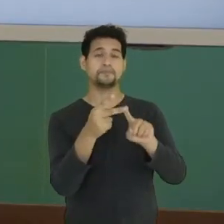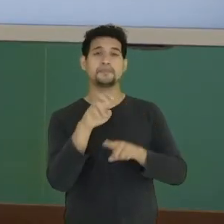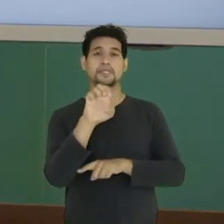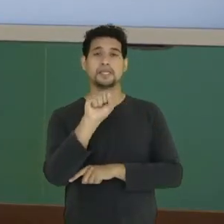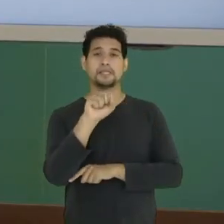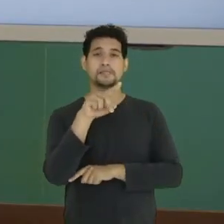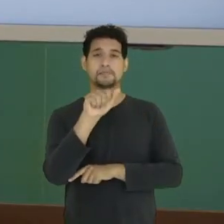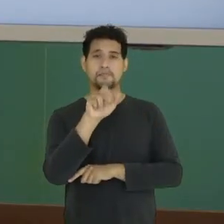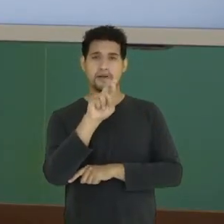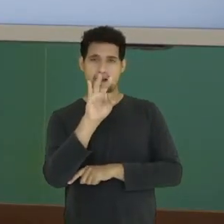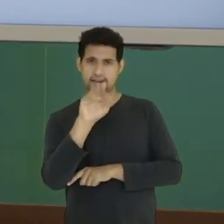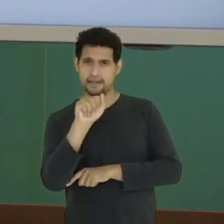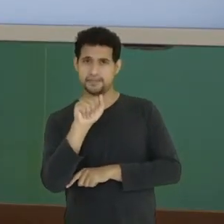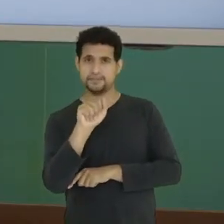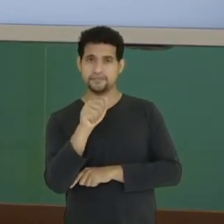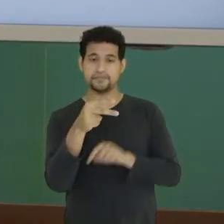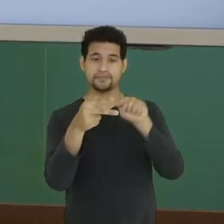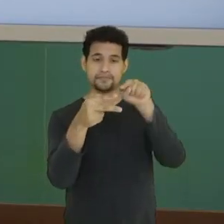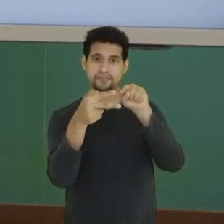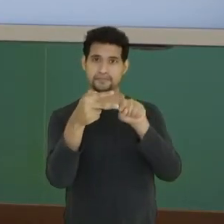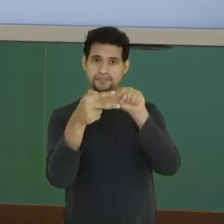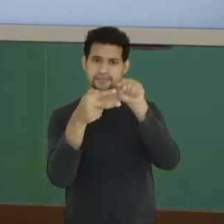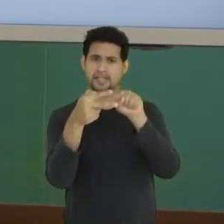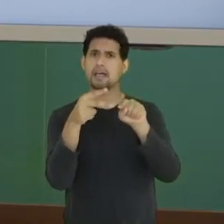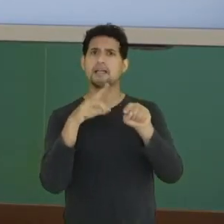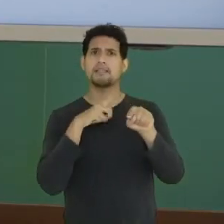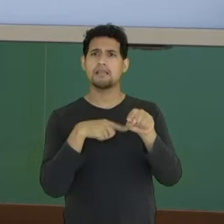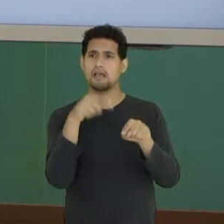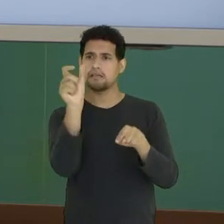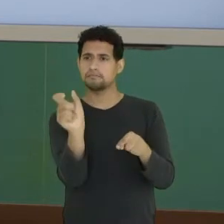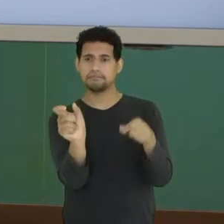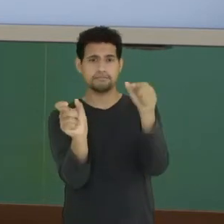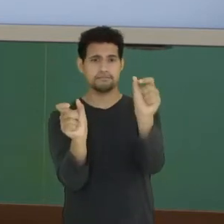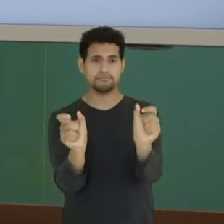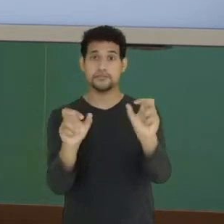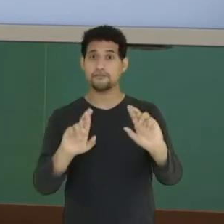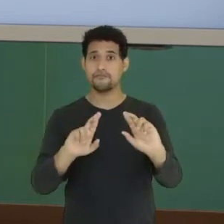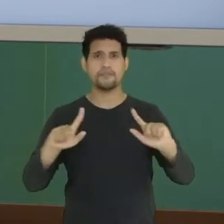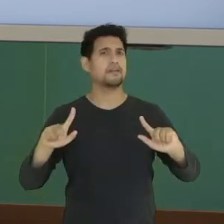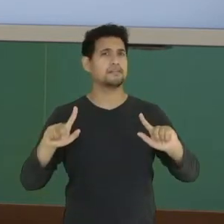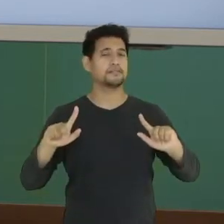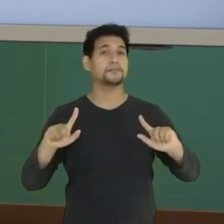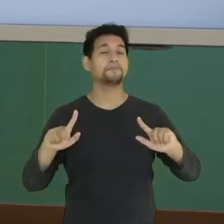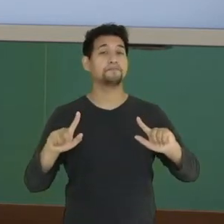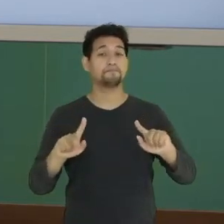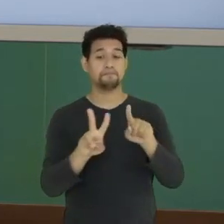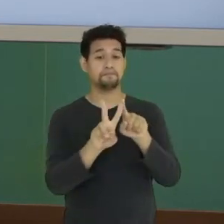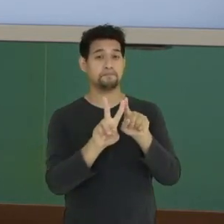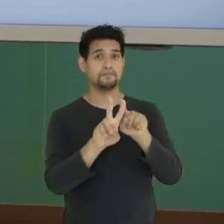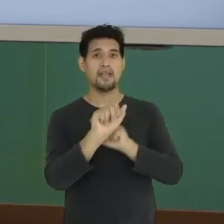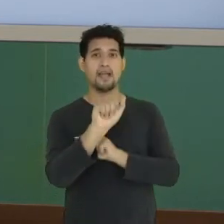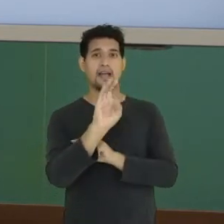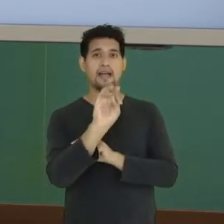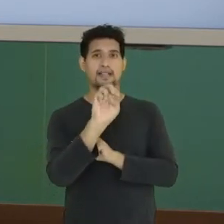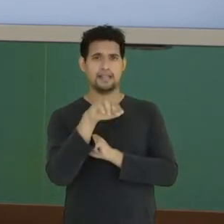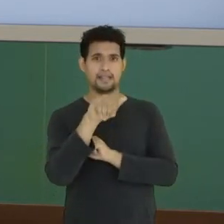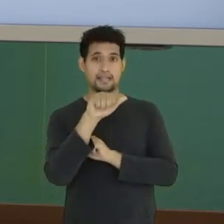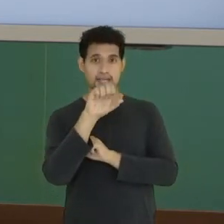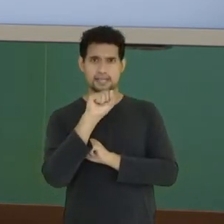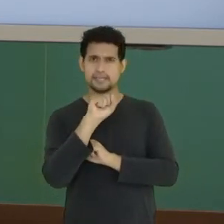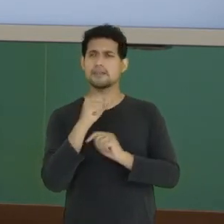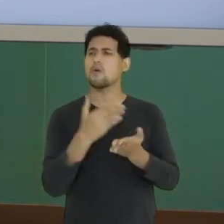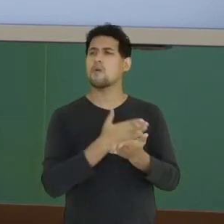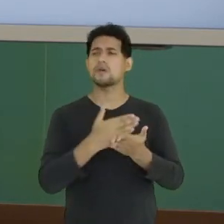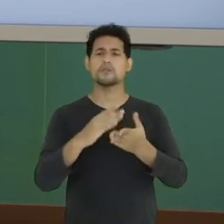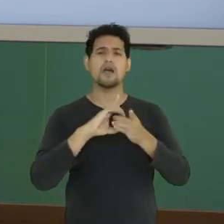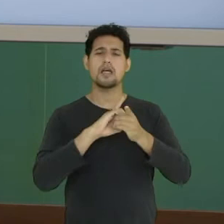Esparta, tá? Cada uma delas com características muito diferentes. Atenas, o berço da democracia,